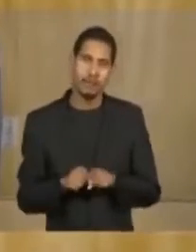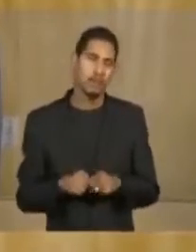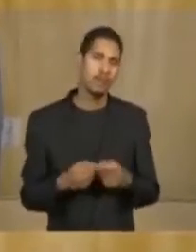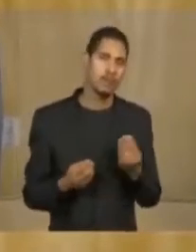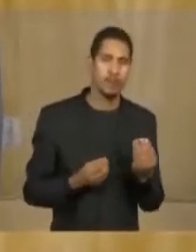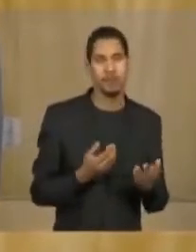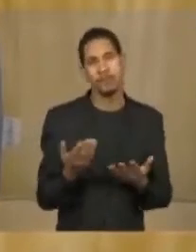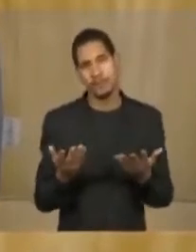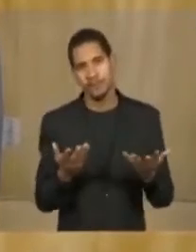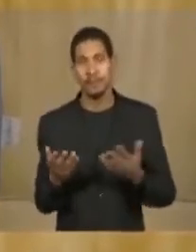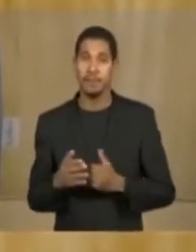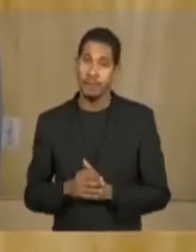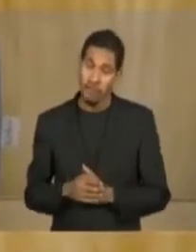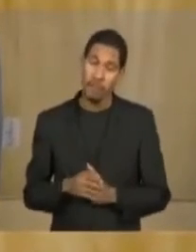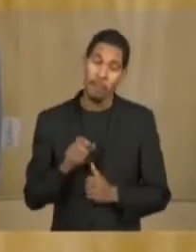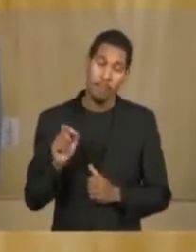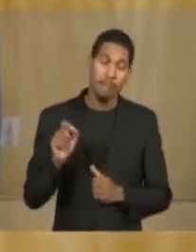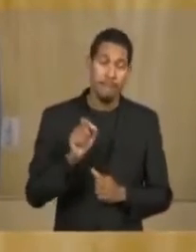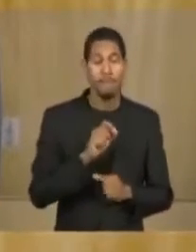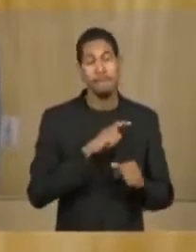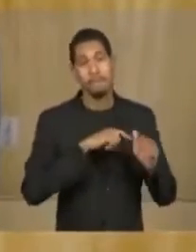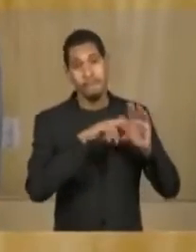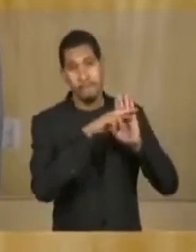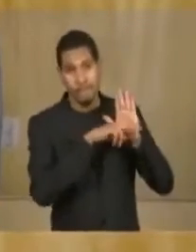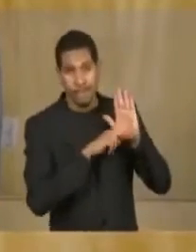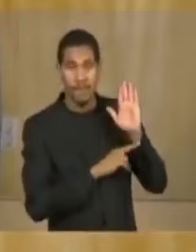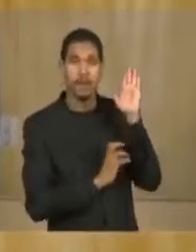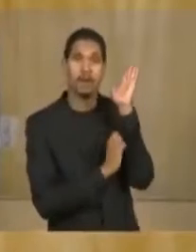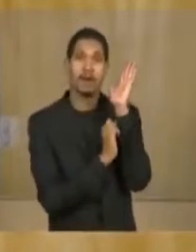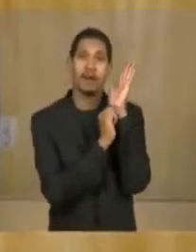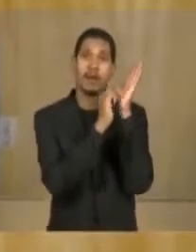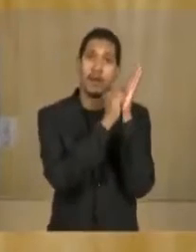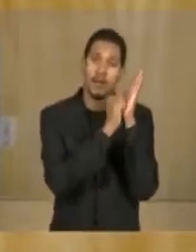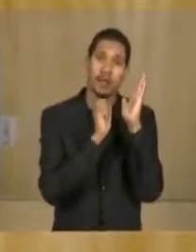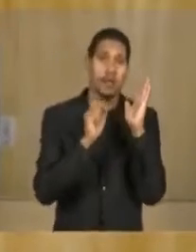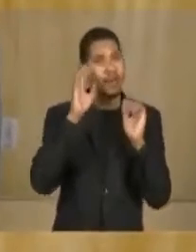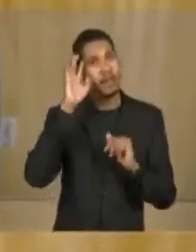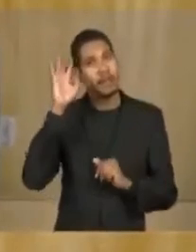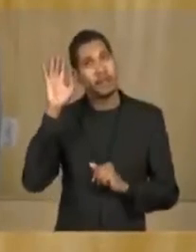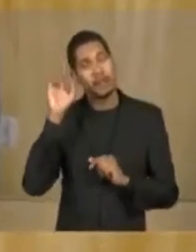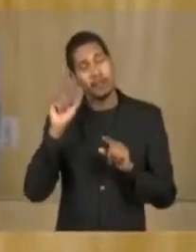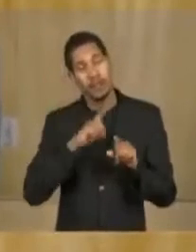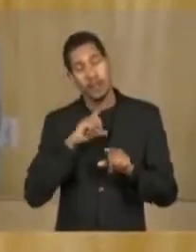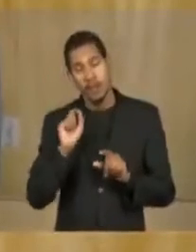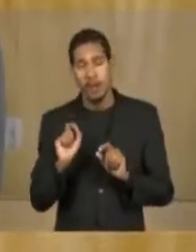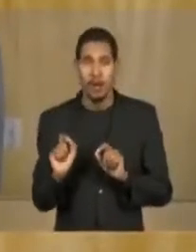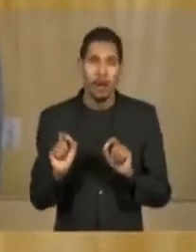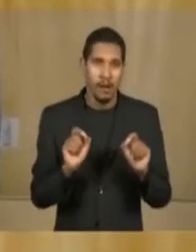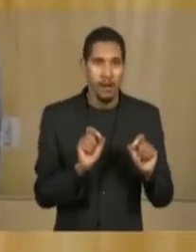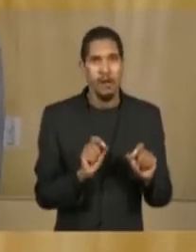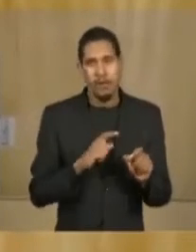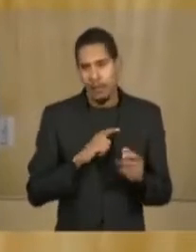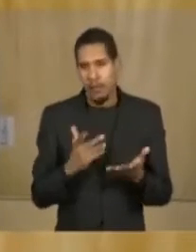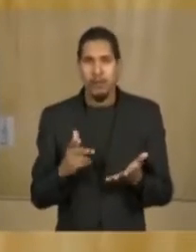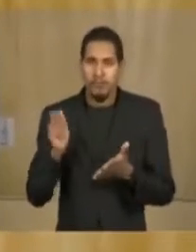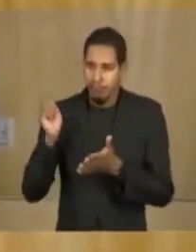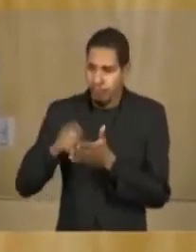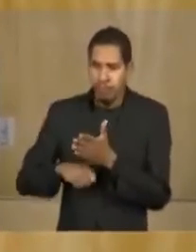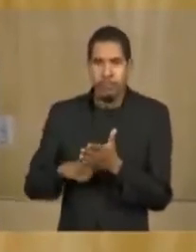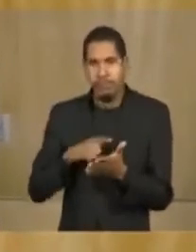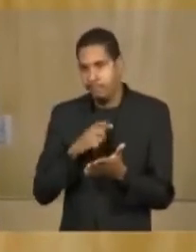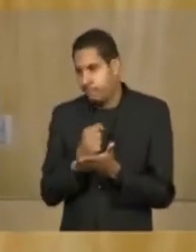momento, e todas as condições, né, toda a burocracia necessária para esse tipo de